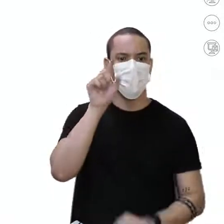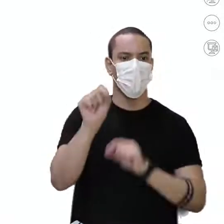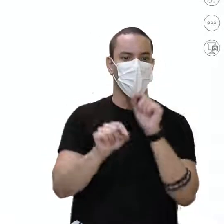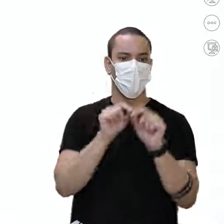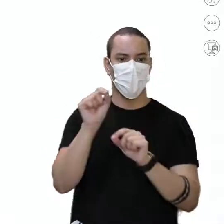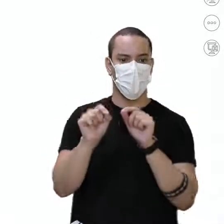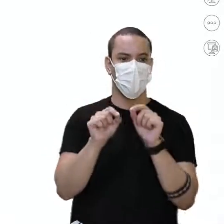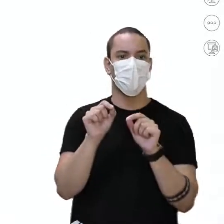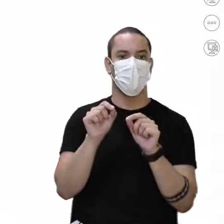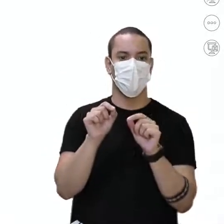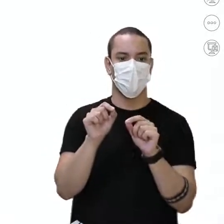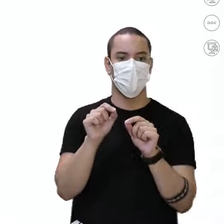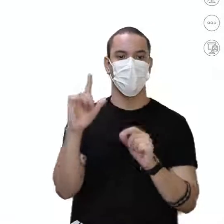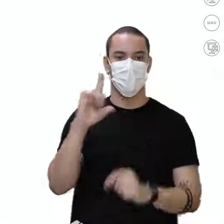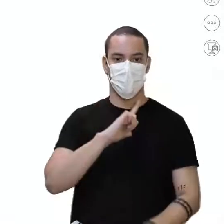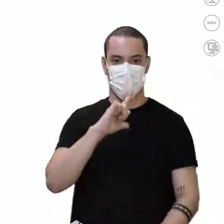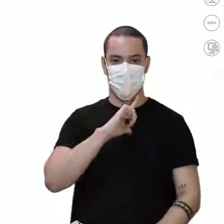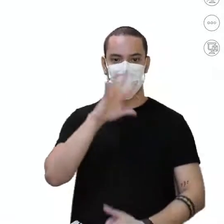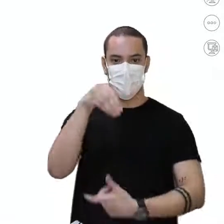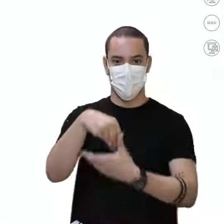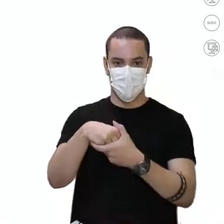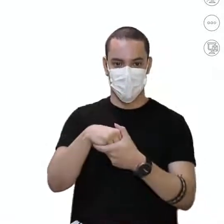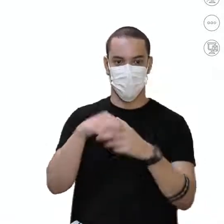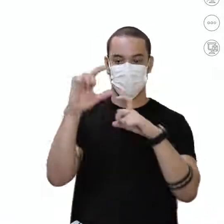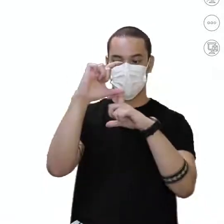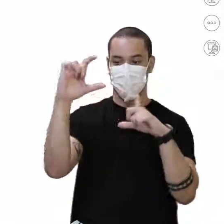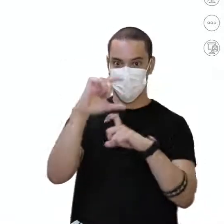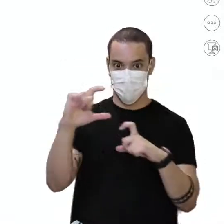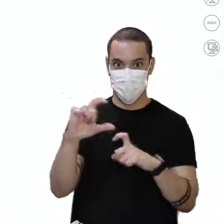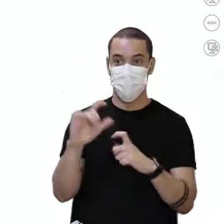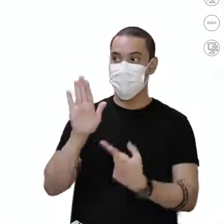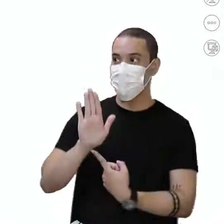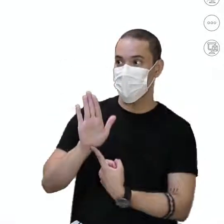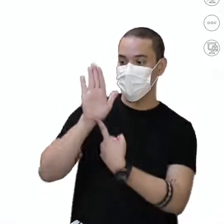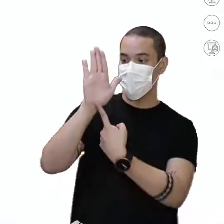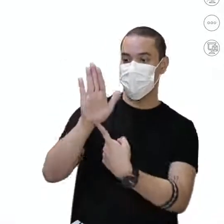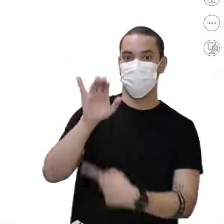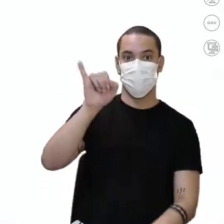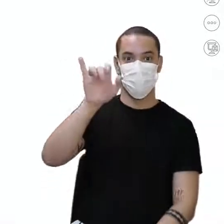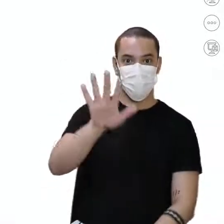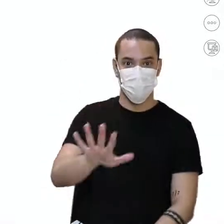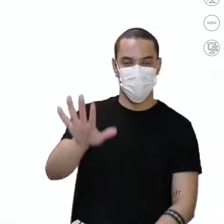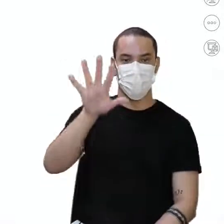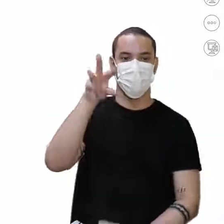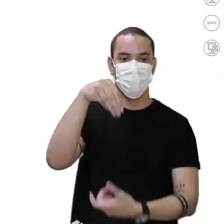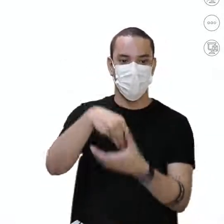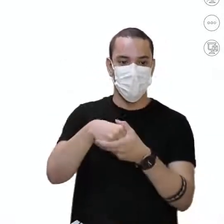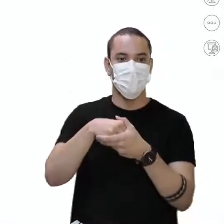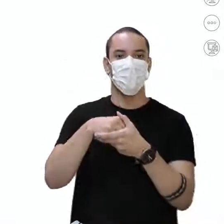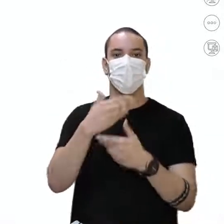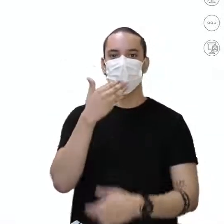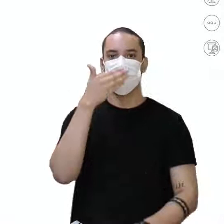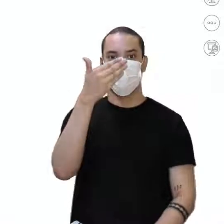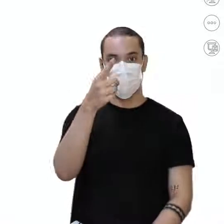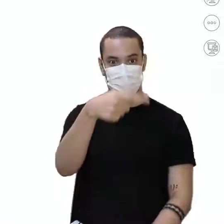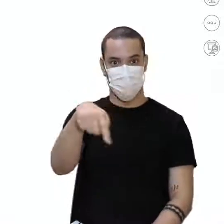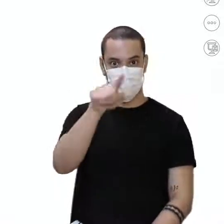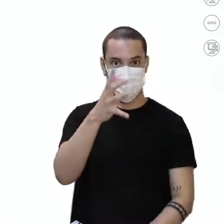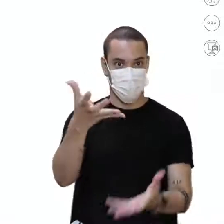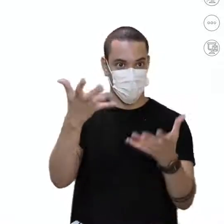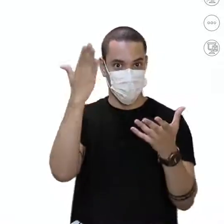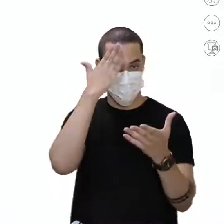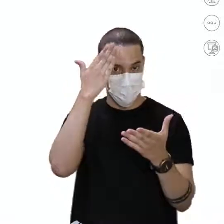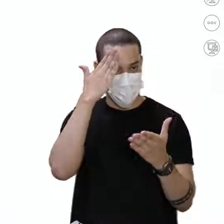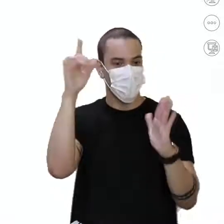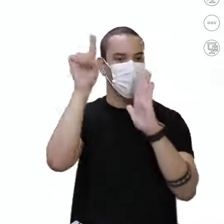comic strips? Muitas vezes, a imagem já te mostra o que o enunciado pede da sua questão